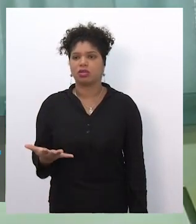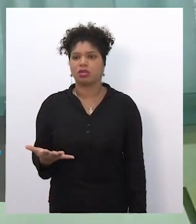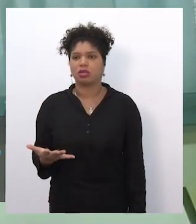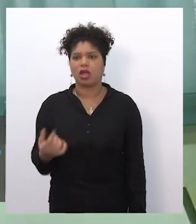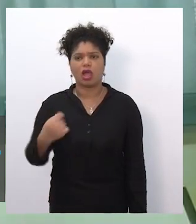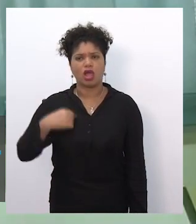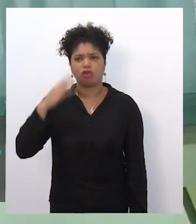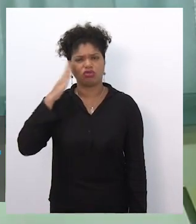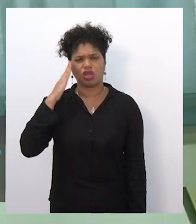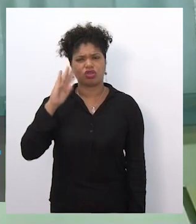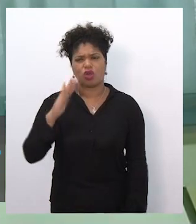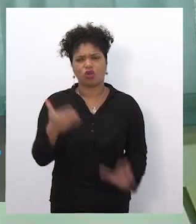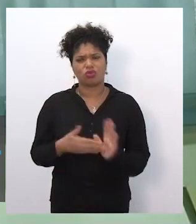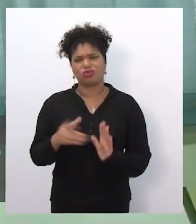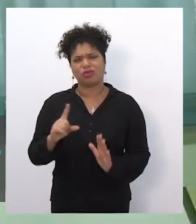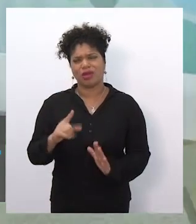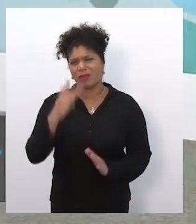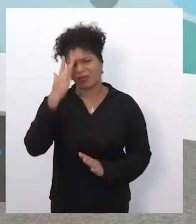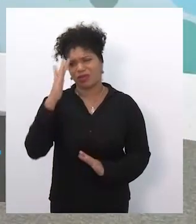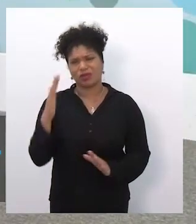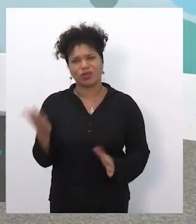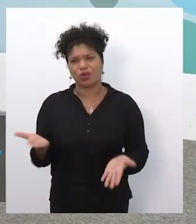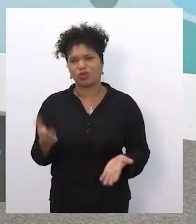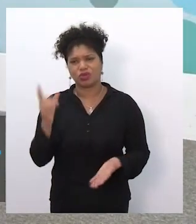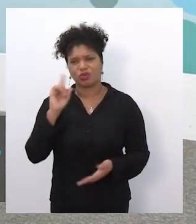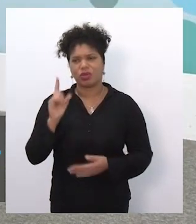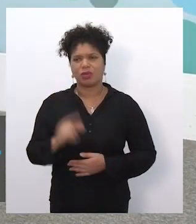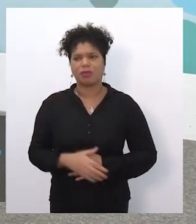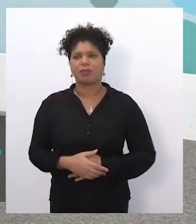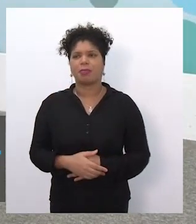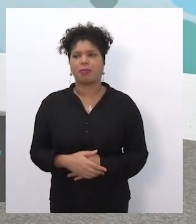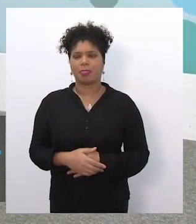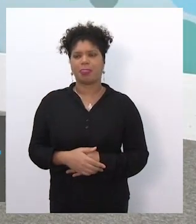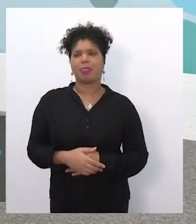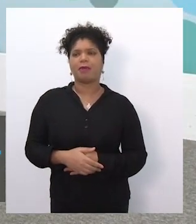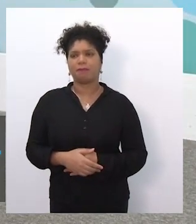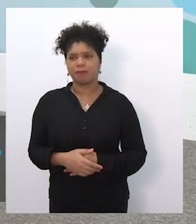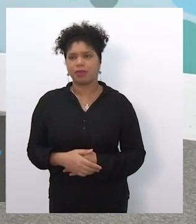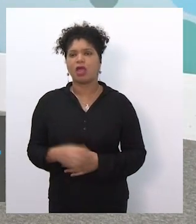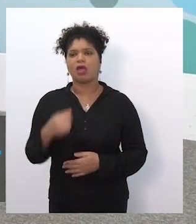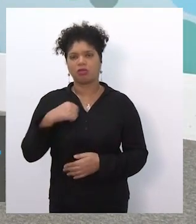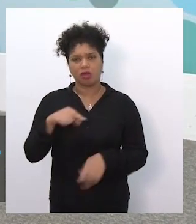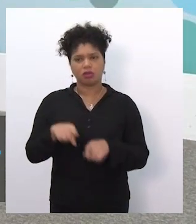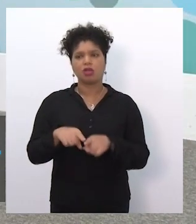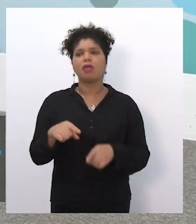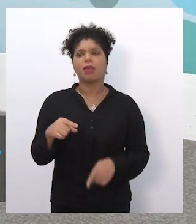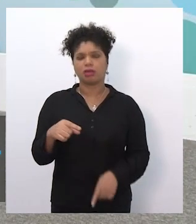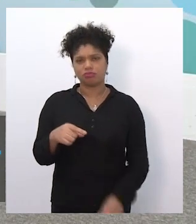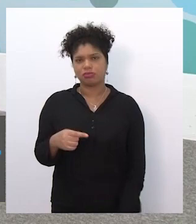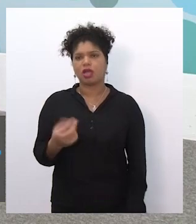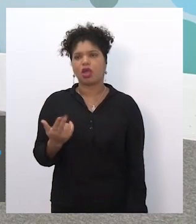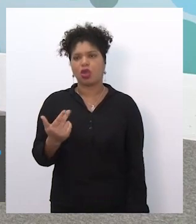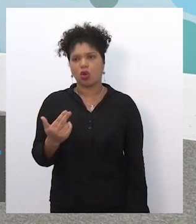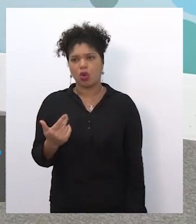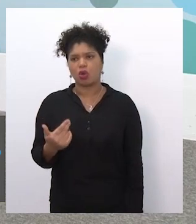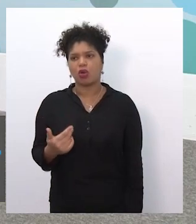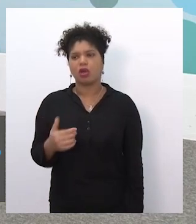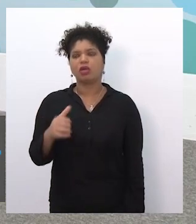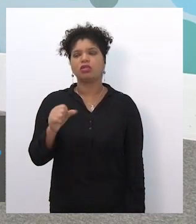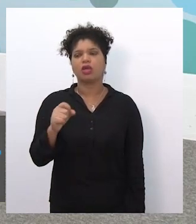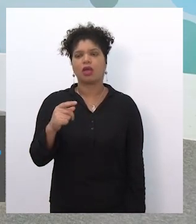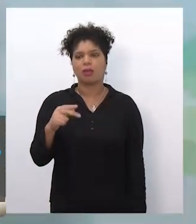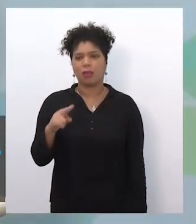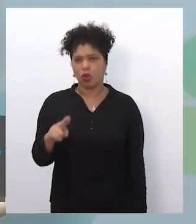sabe tudo em hoje em dia, né? Então, Rodrigo, eu também particularmente uso o CPU-Z, que é